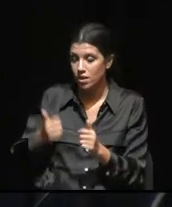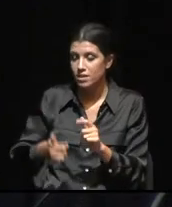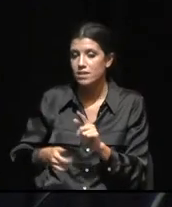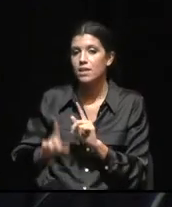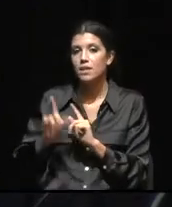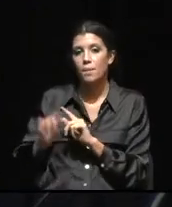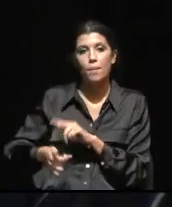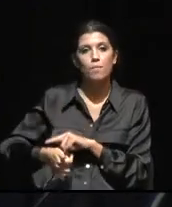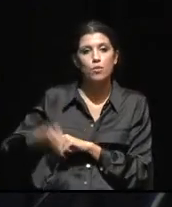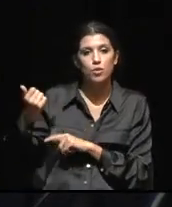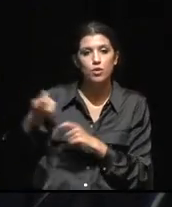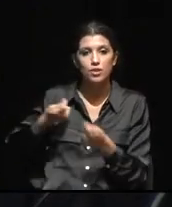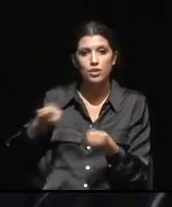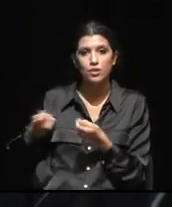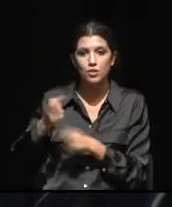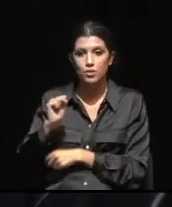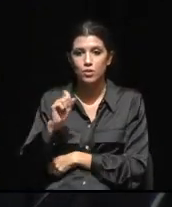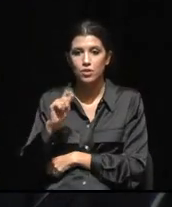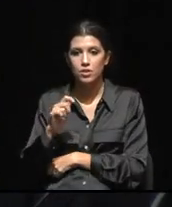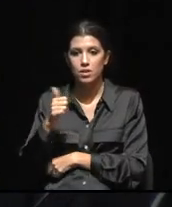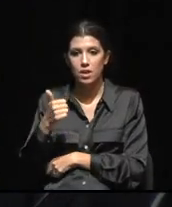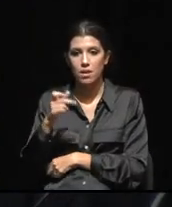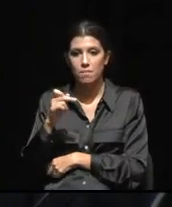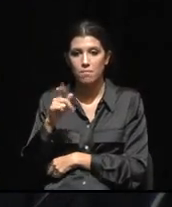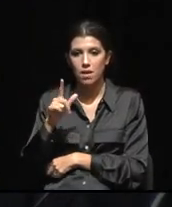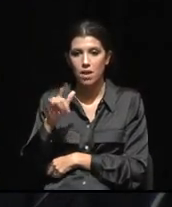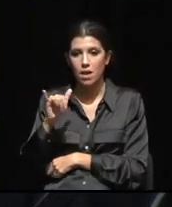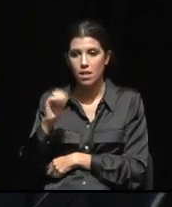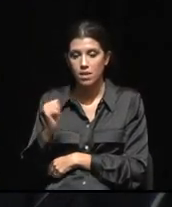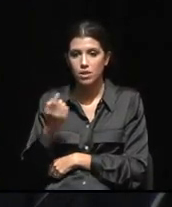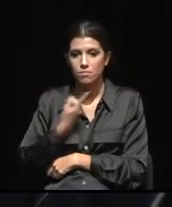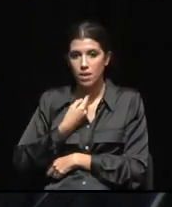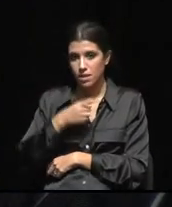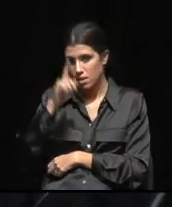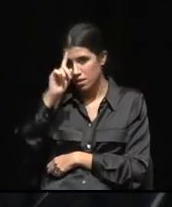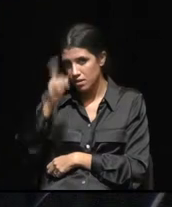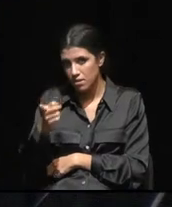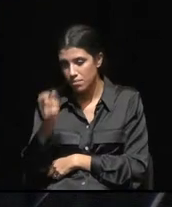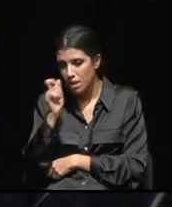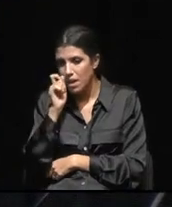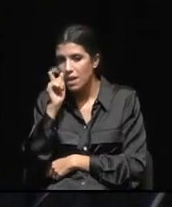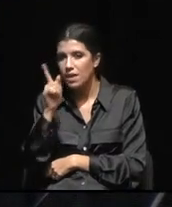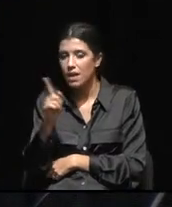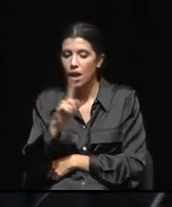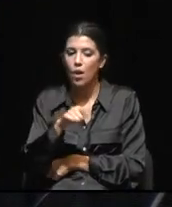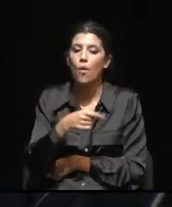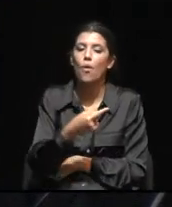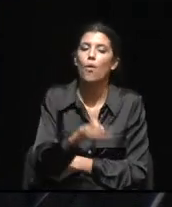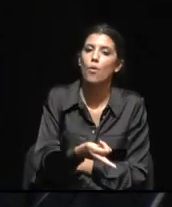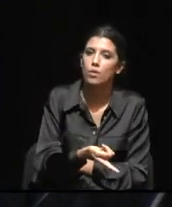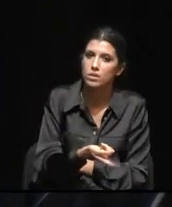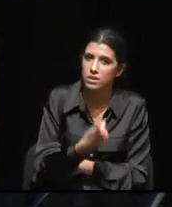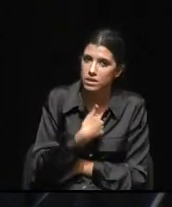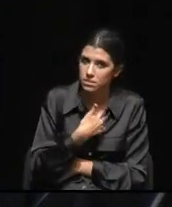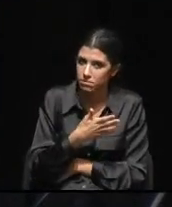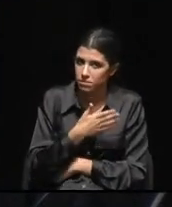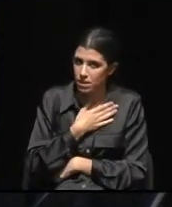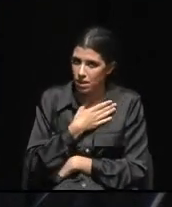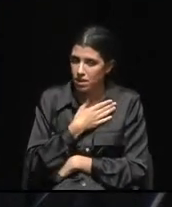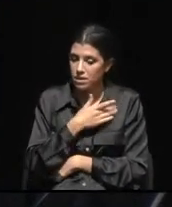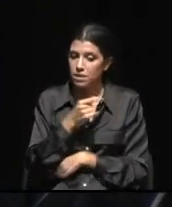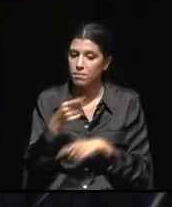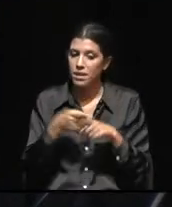melhoria da gestão da gebalis resta saber quem seriam os outros operadores e que